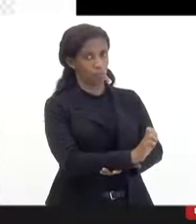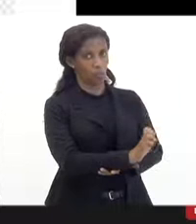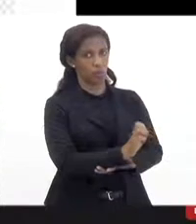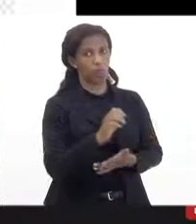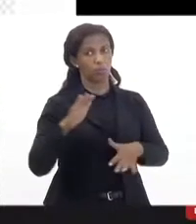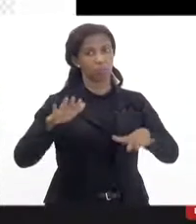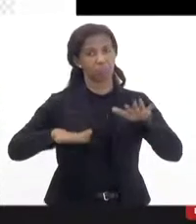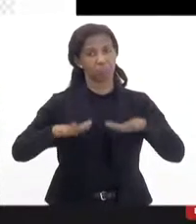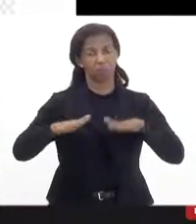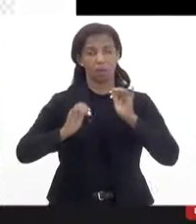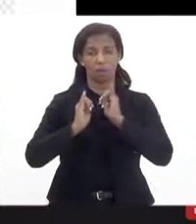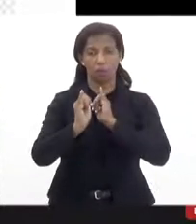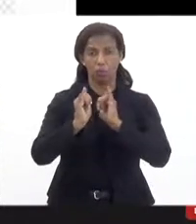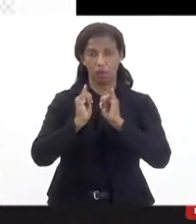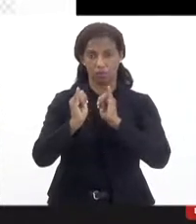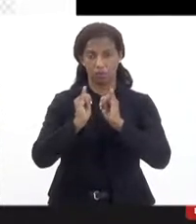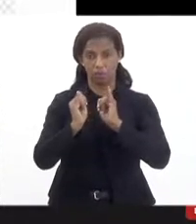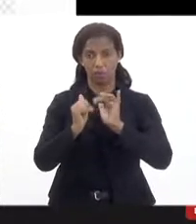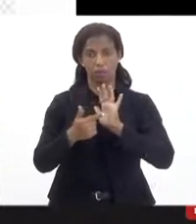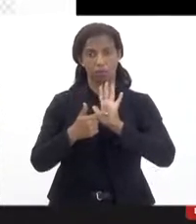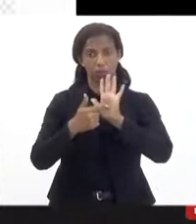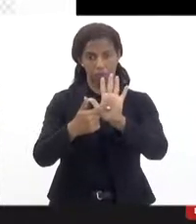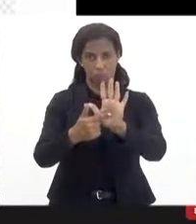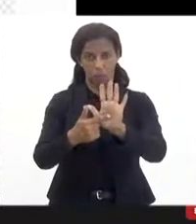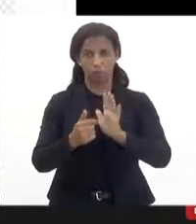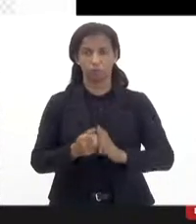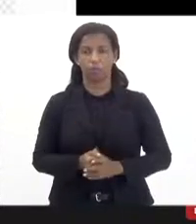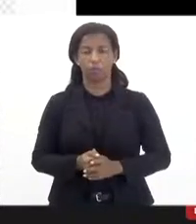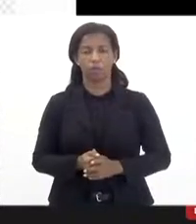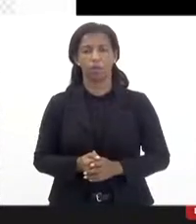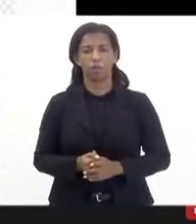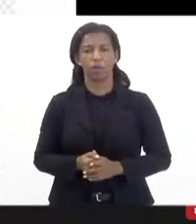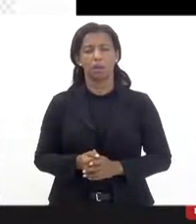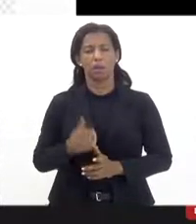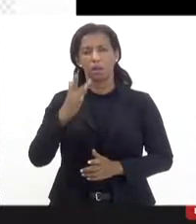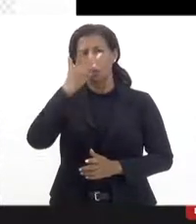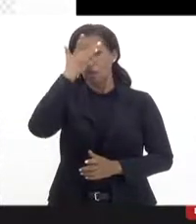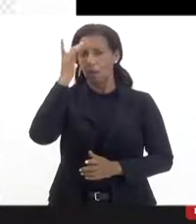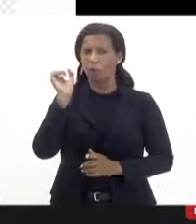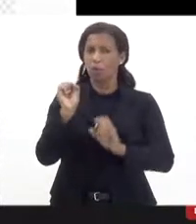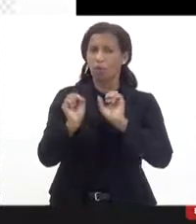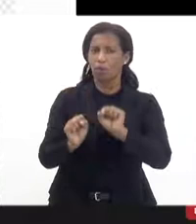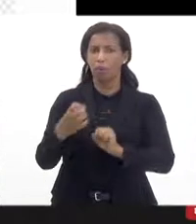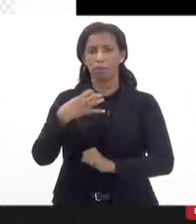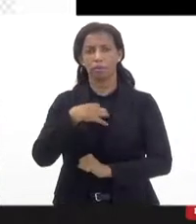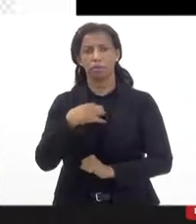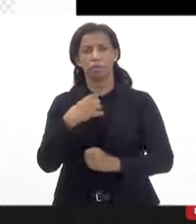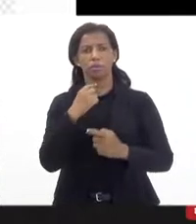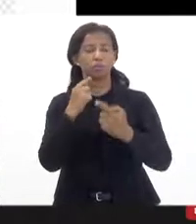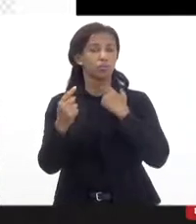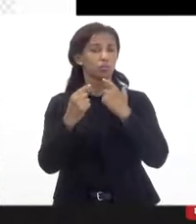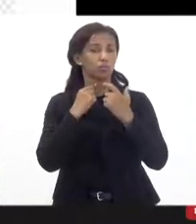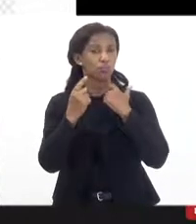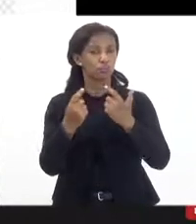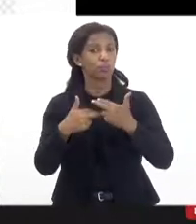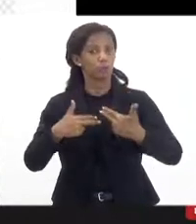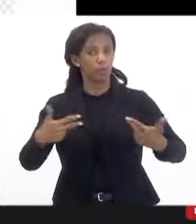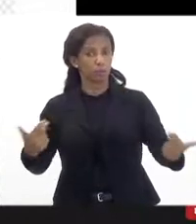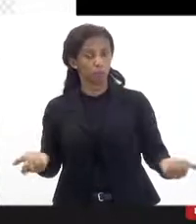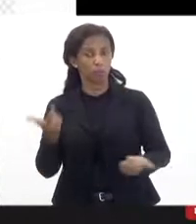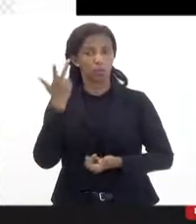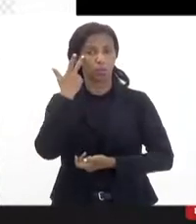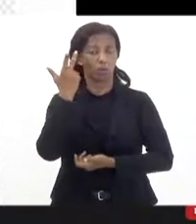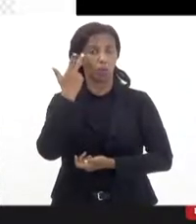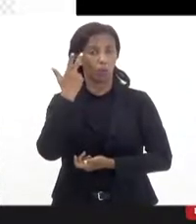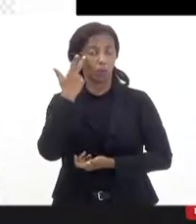do balanço, né, ou das demonstrações em geral, o usuário ele pode ficar na dúvida, né? Isso é até uma coisa muito